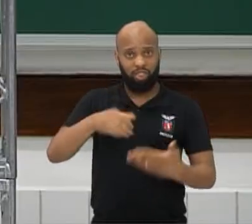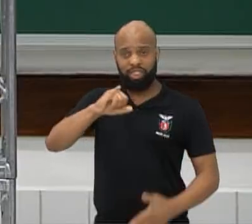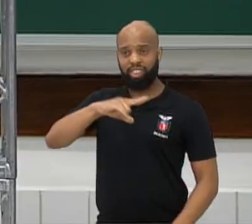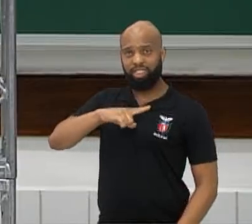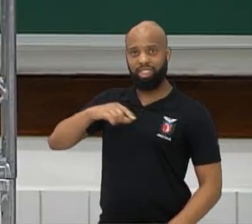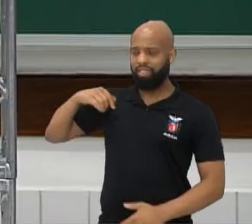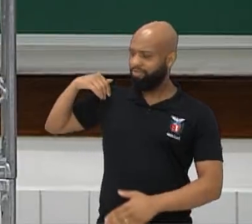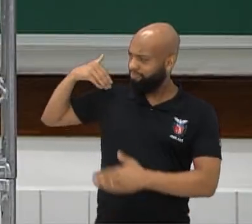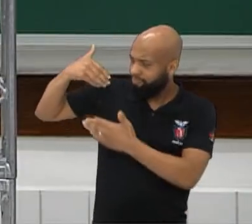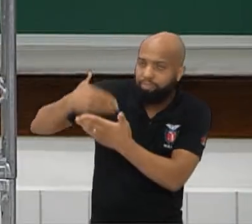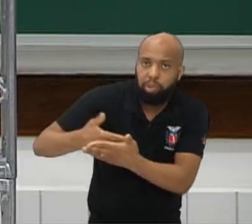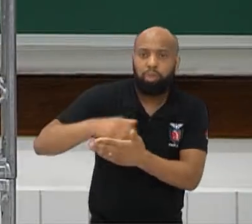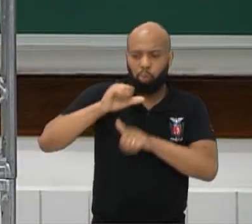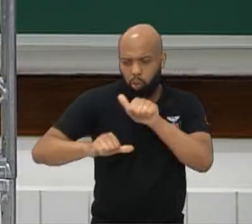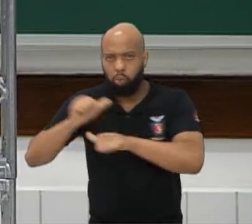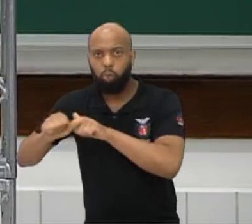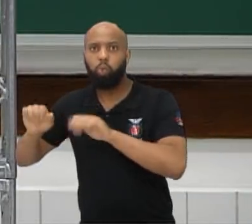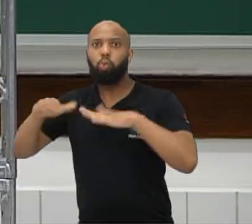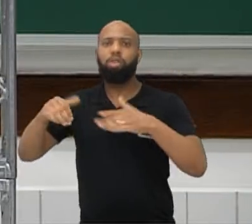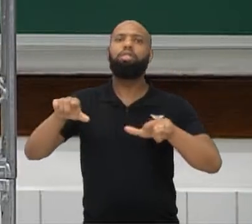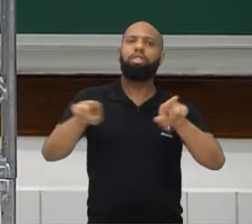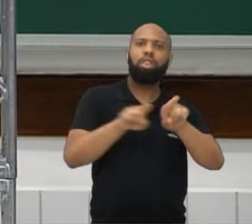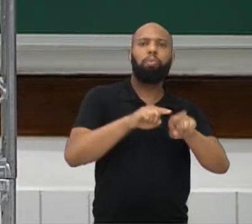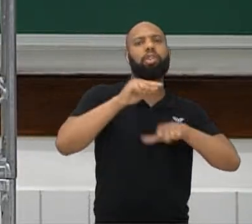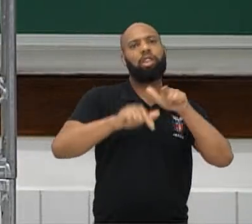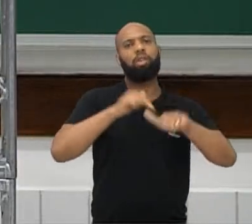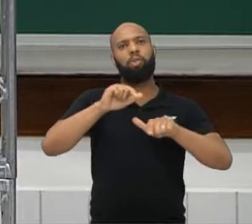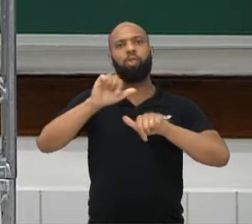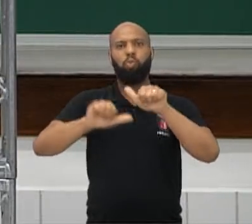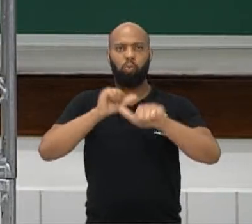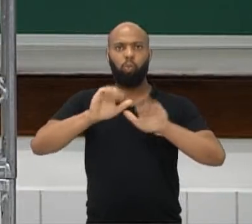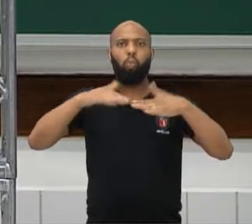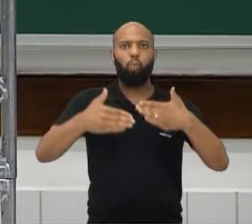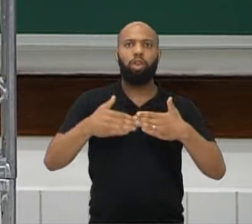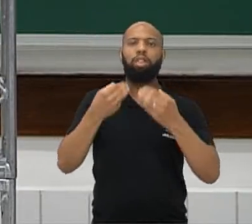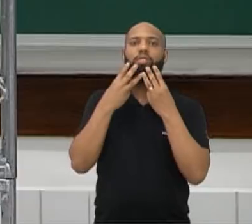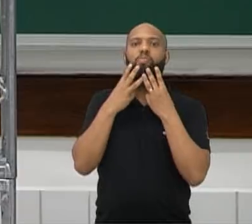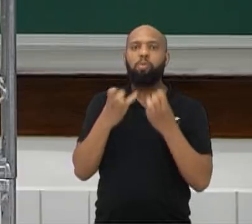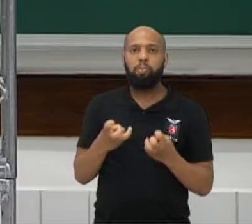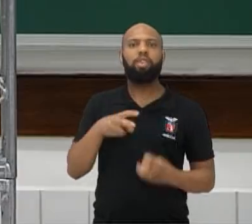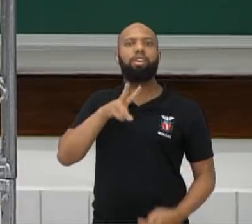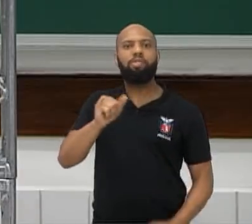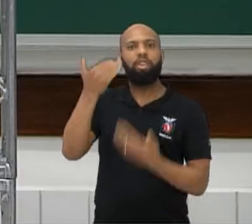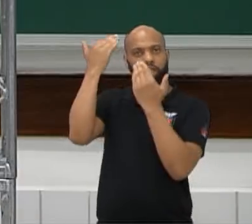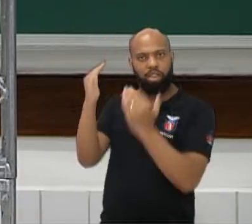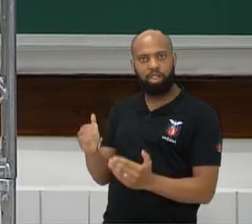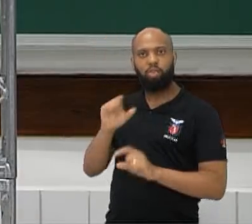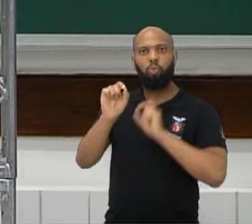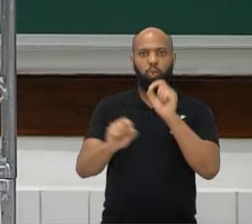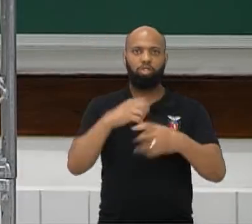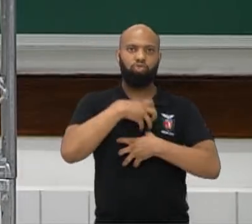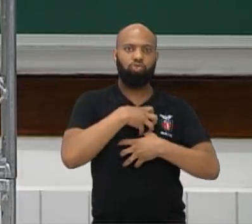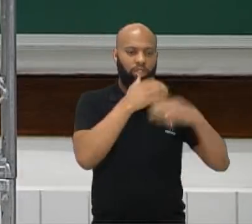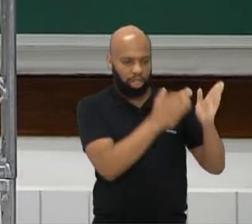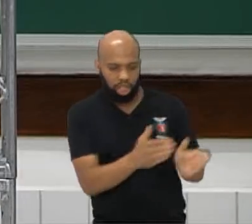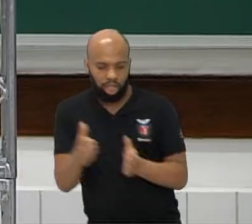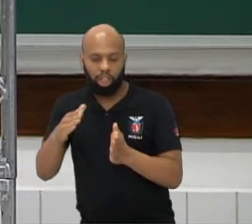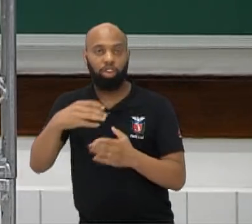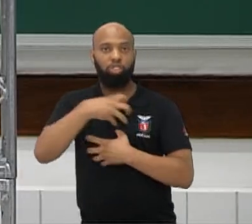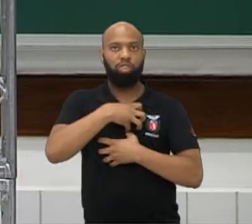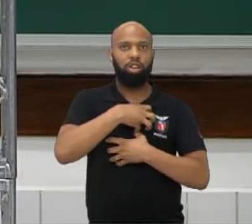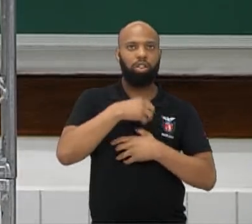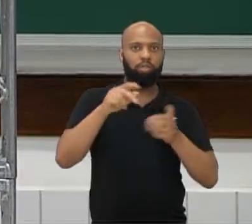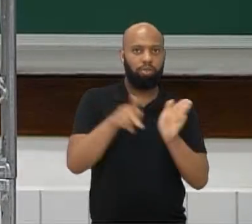passa, a sociedade muda, o trabalho também muda. Então, Marx vai analisar toda essa passagem de modos